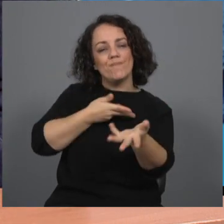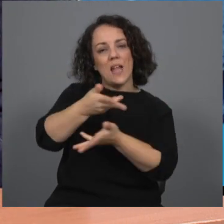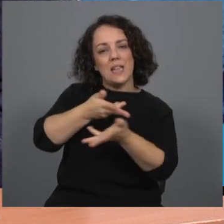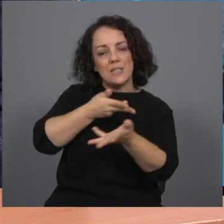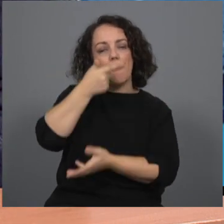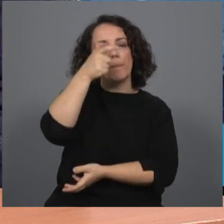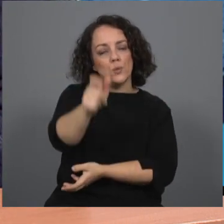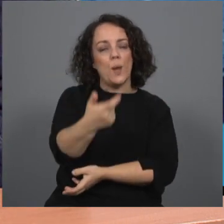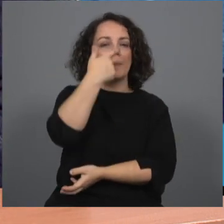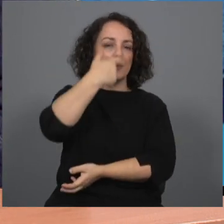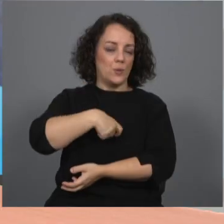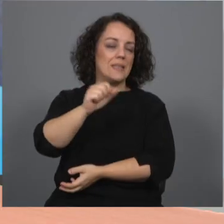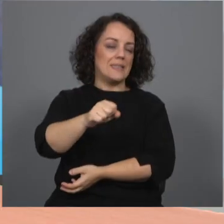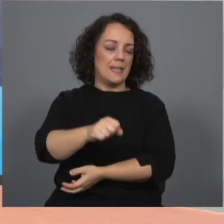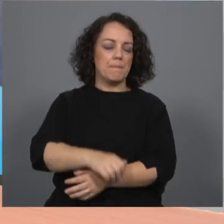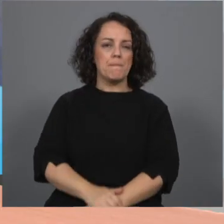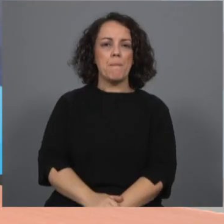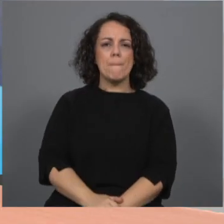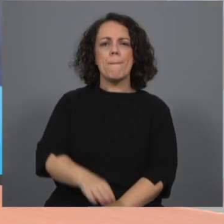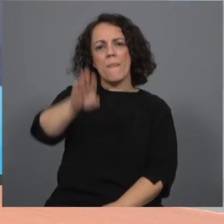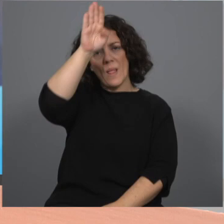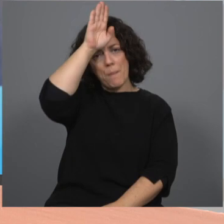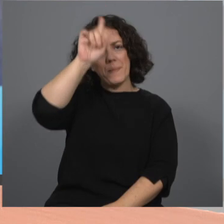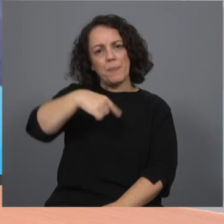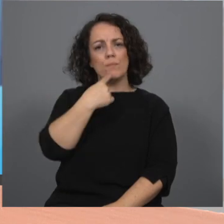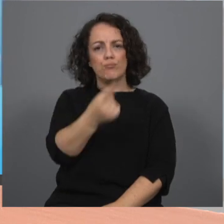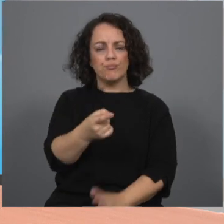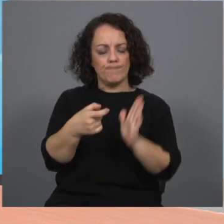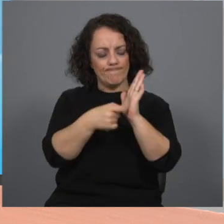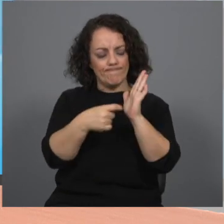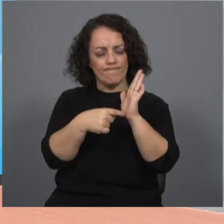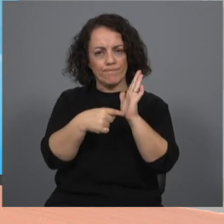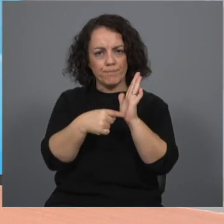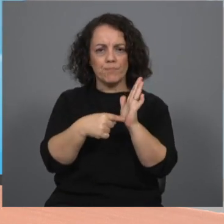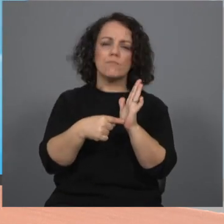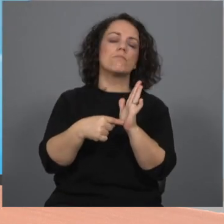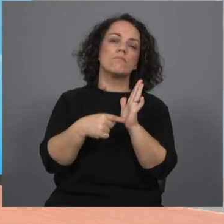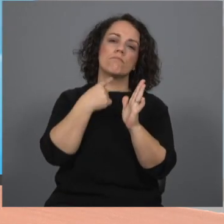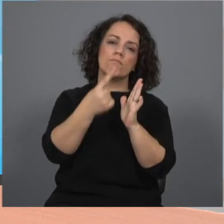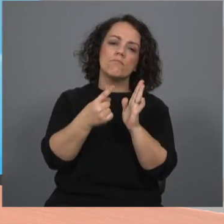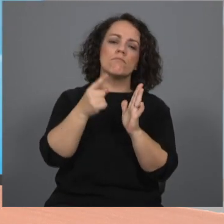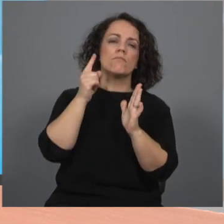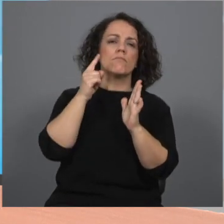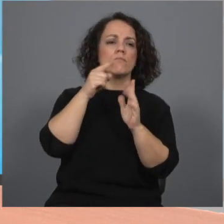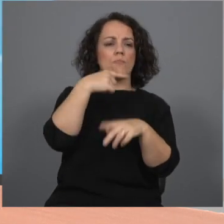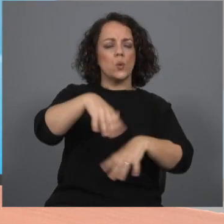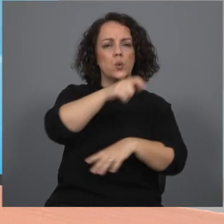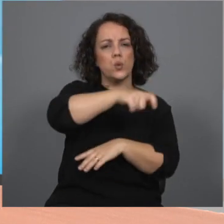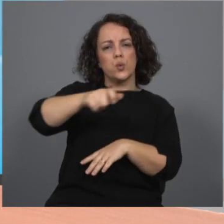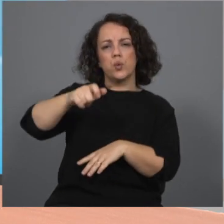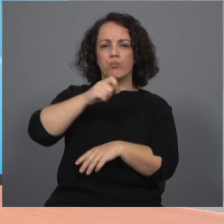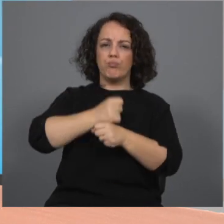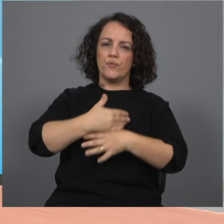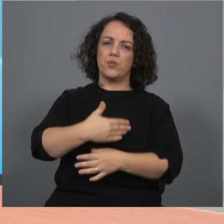sim. O Papa também na mensagem valoriza a dedicação dos profissionais de saúde, enfim,